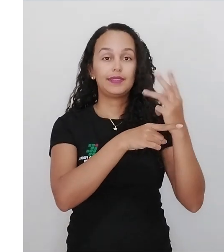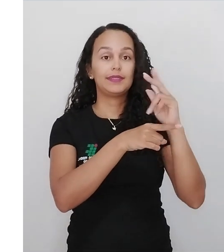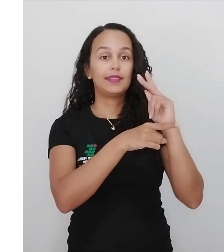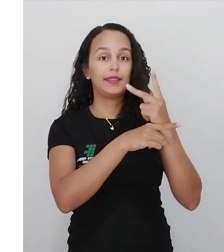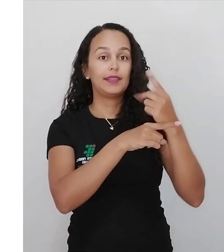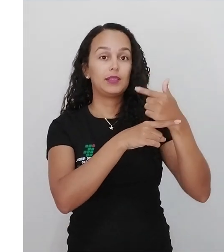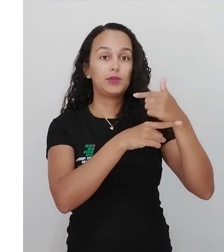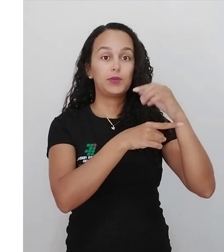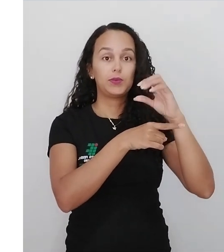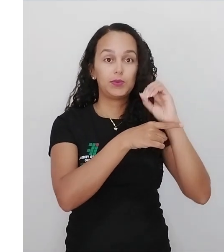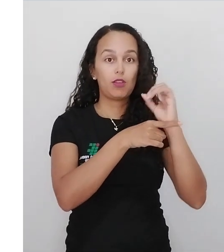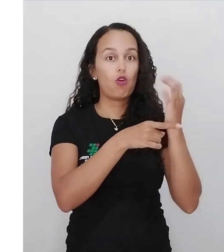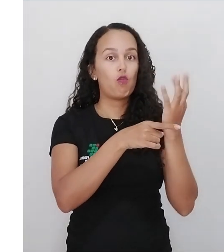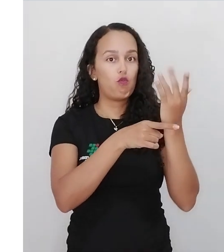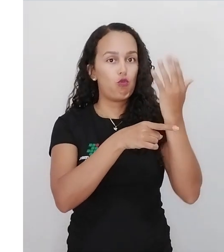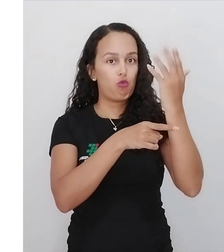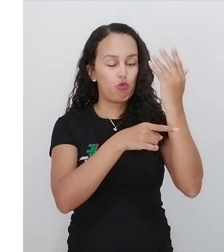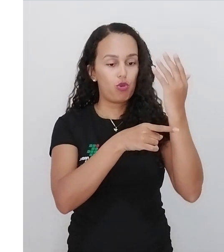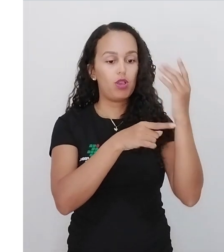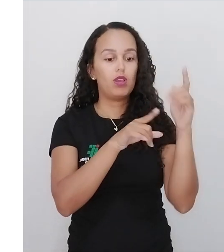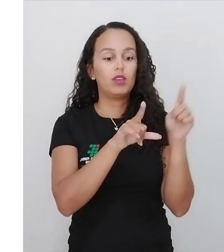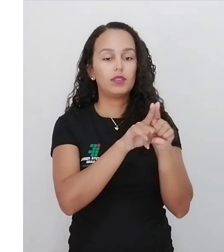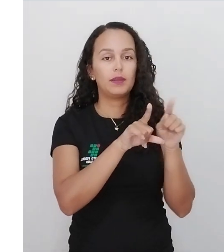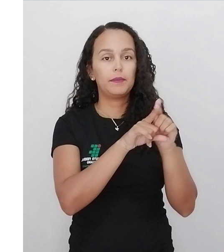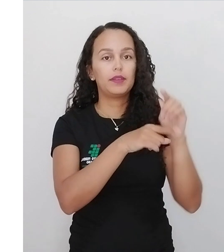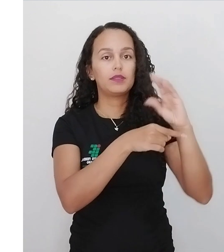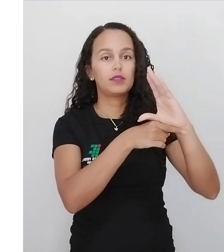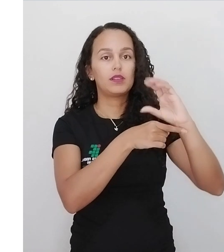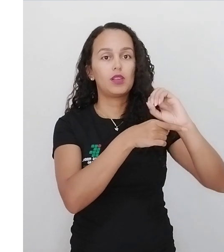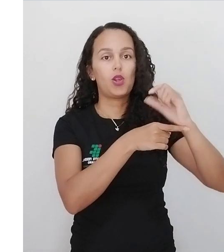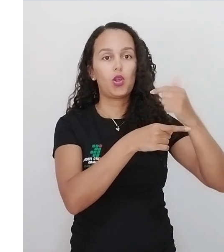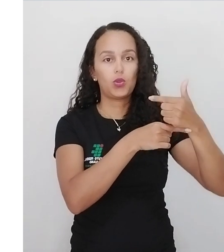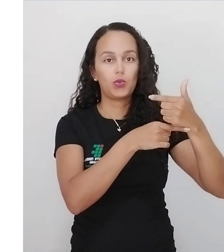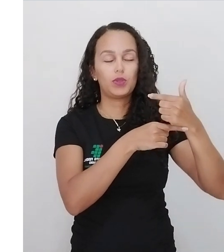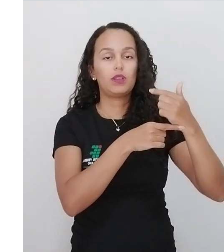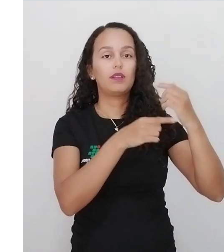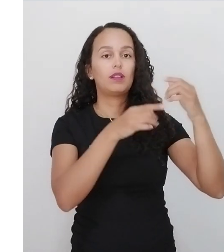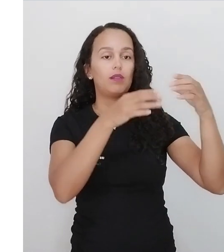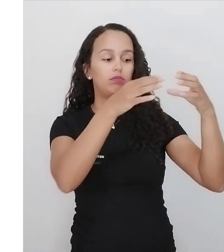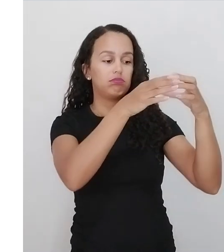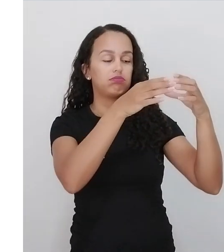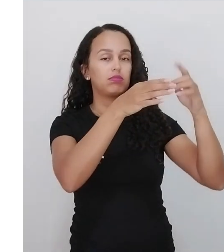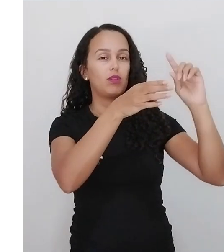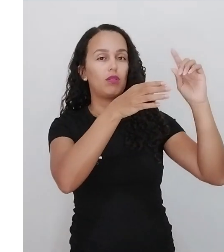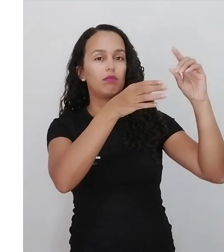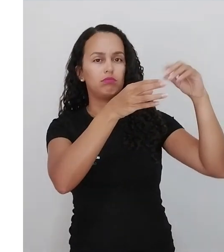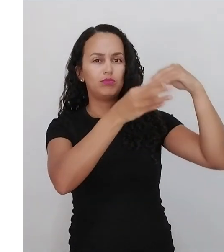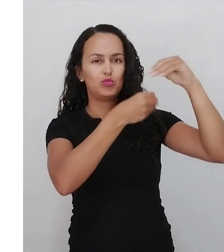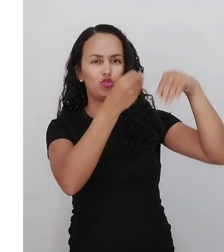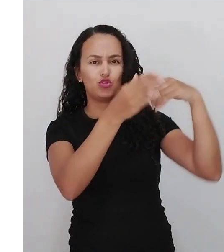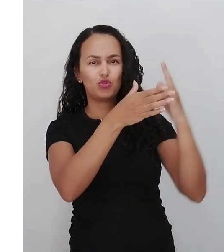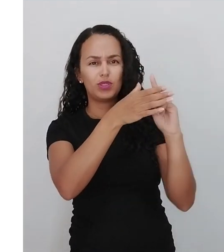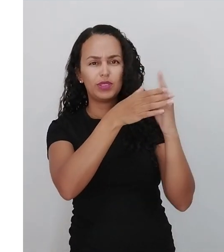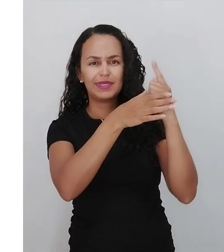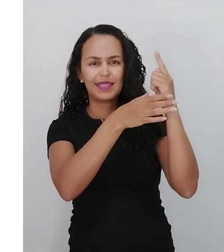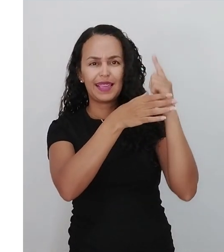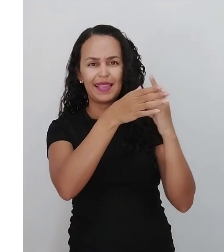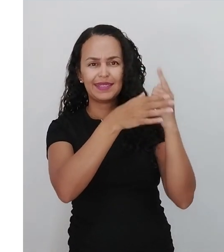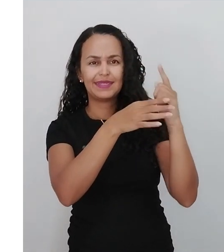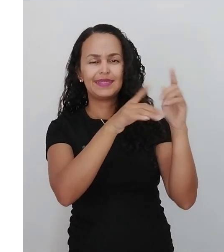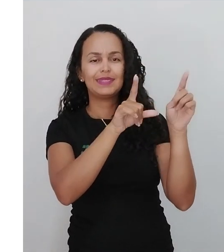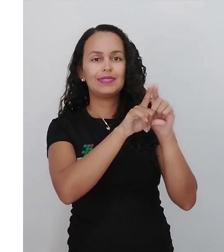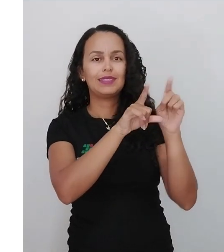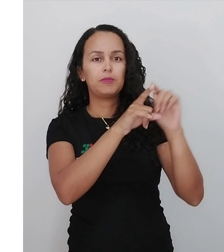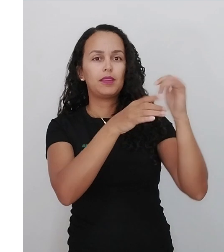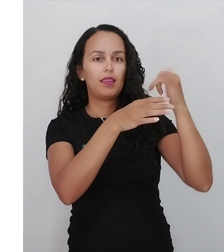essa combinação dos gases da atmosfera com vapor de água e descarga elétrica passam por um condensador, que é, né,